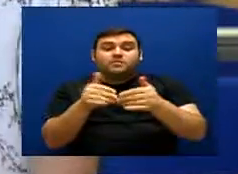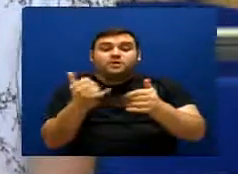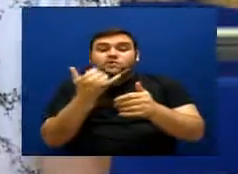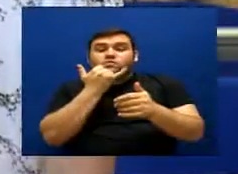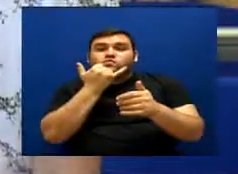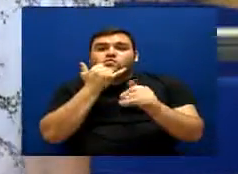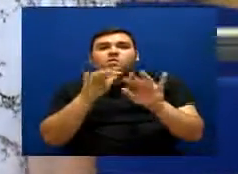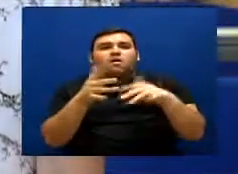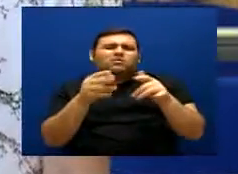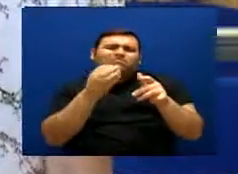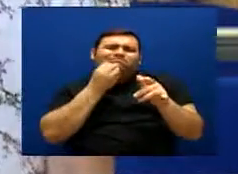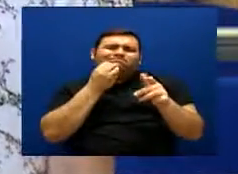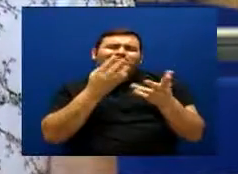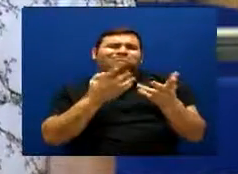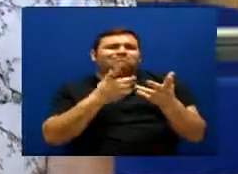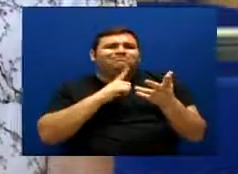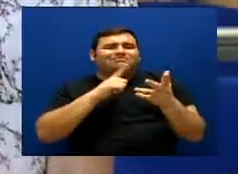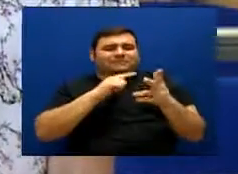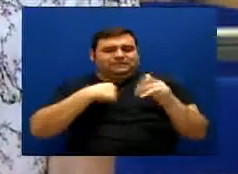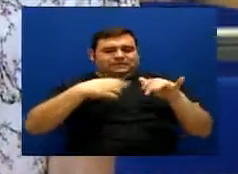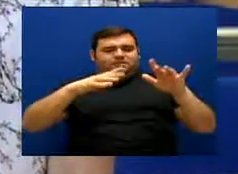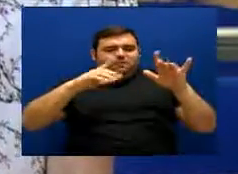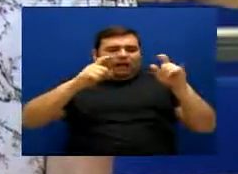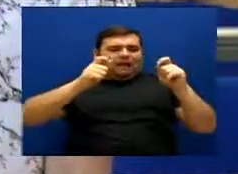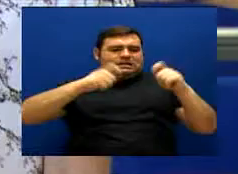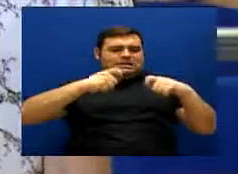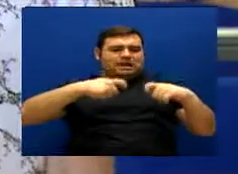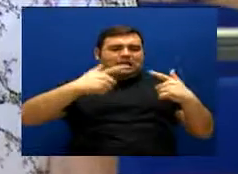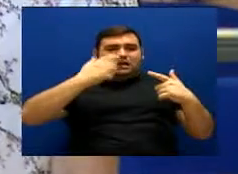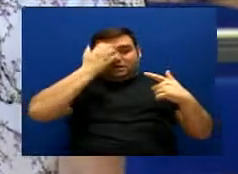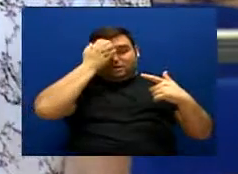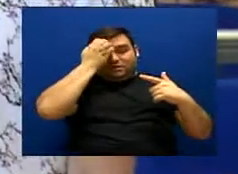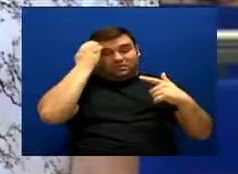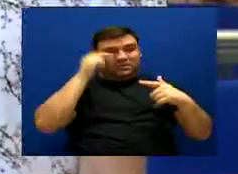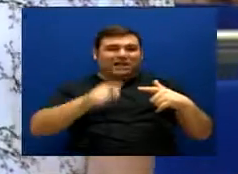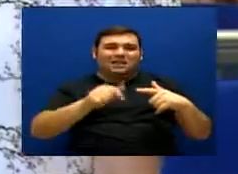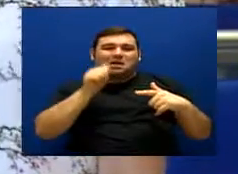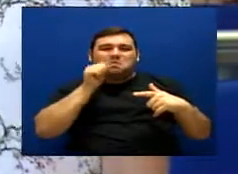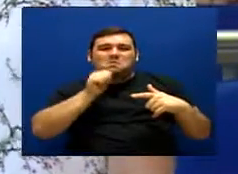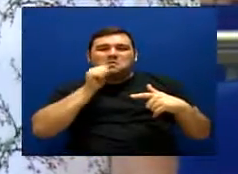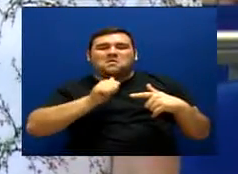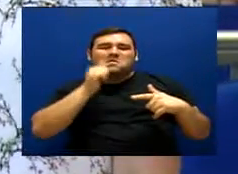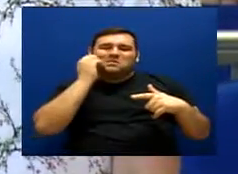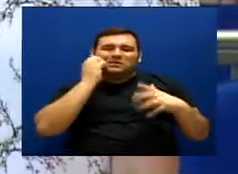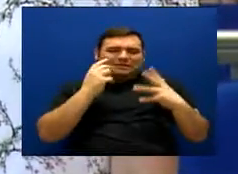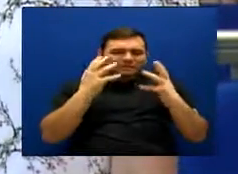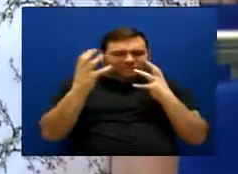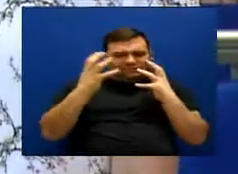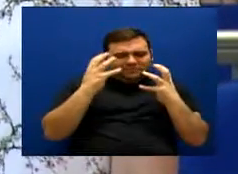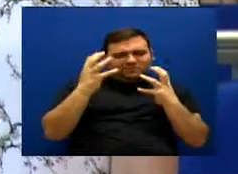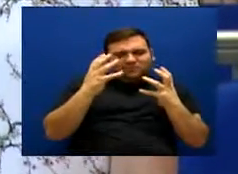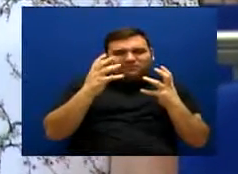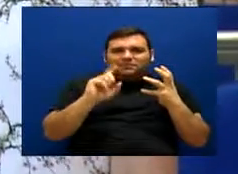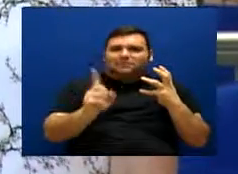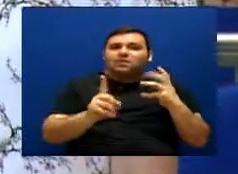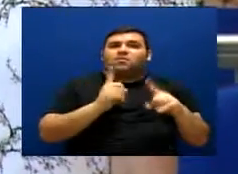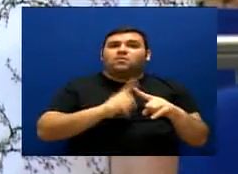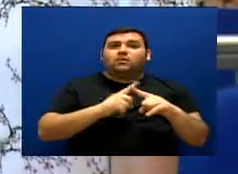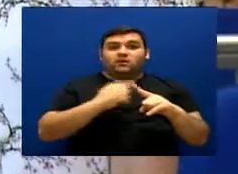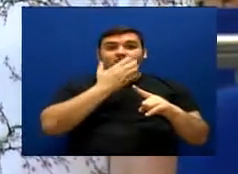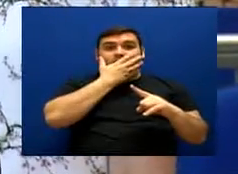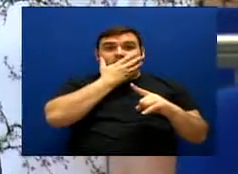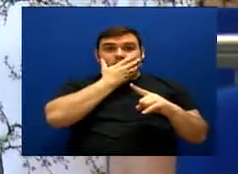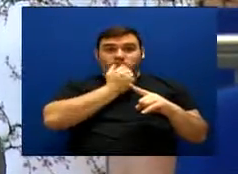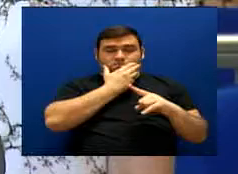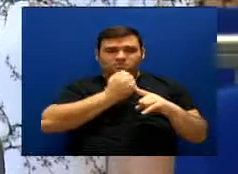desculpas, ou tentar, pelo menos, ficar numa condição que não constrangesse a mulher à frente. Quando o homem